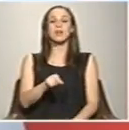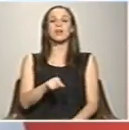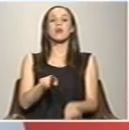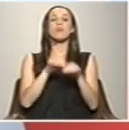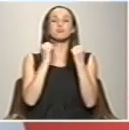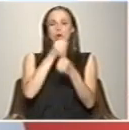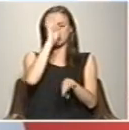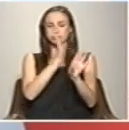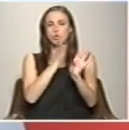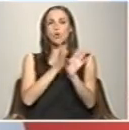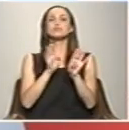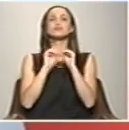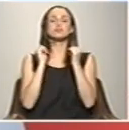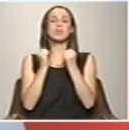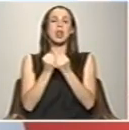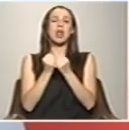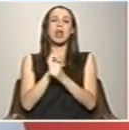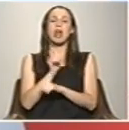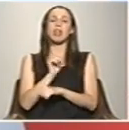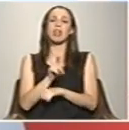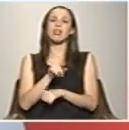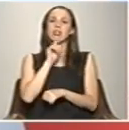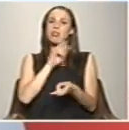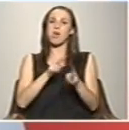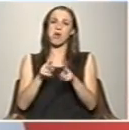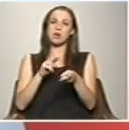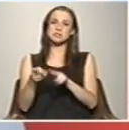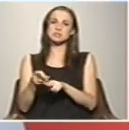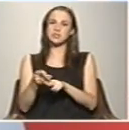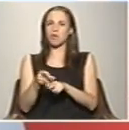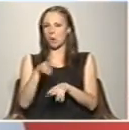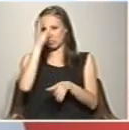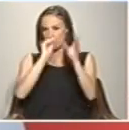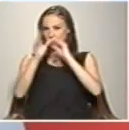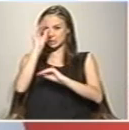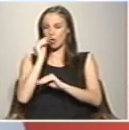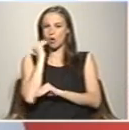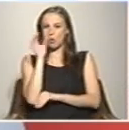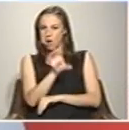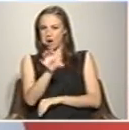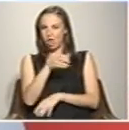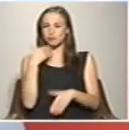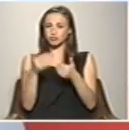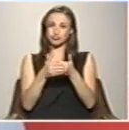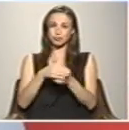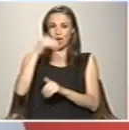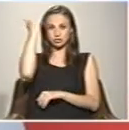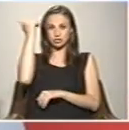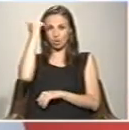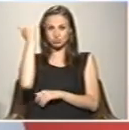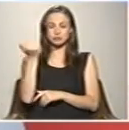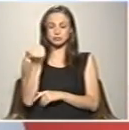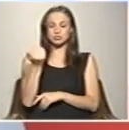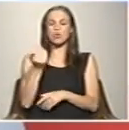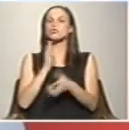social dão-nos aqui muitas alternativas para sabermos lidar com os idosos, não só de uma forma concreta, com base naquilo que dizia, do